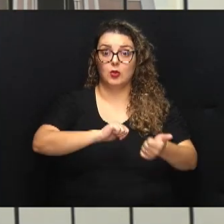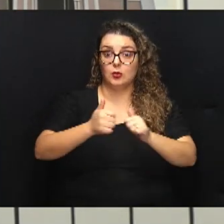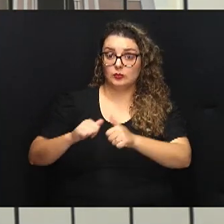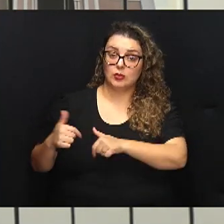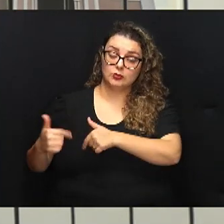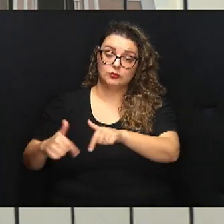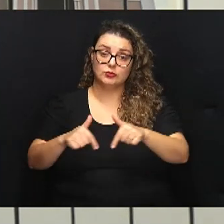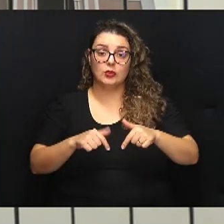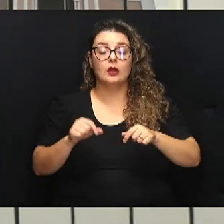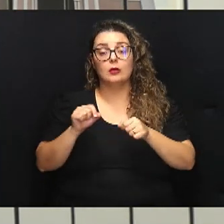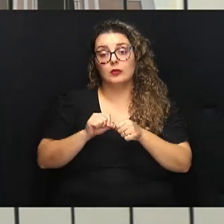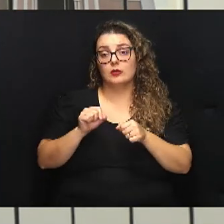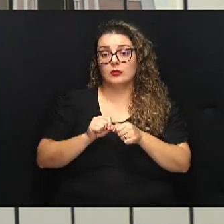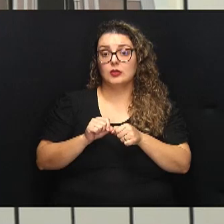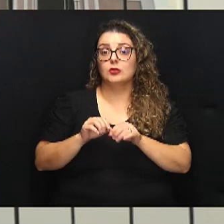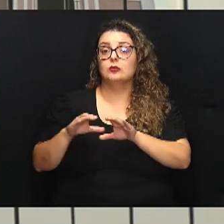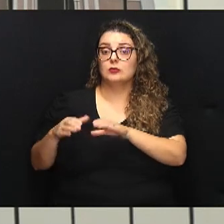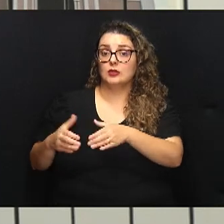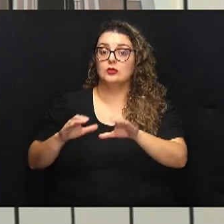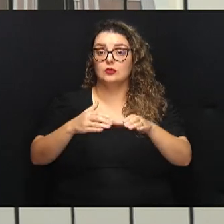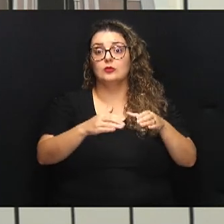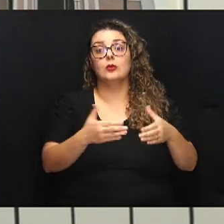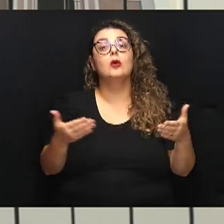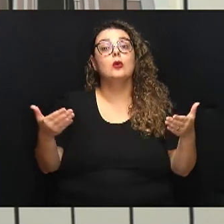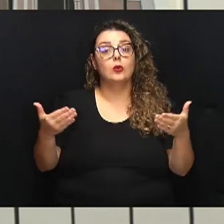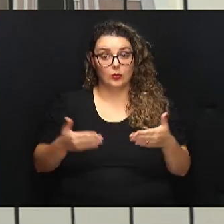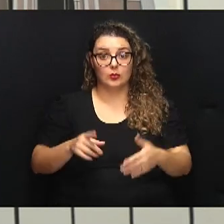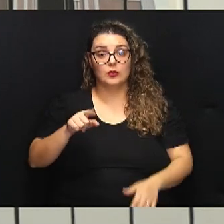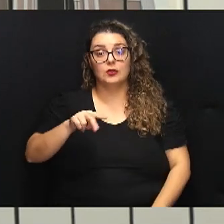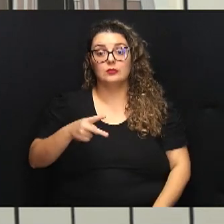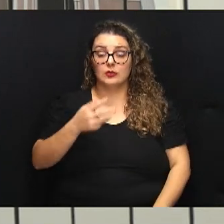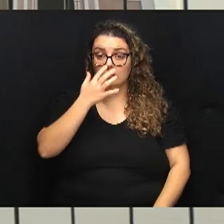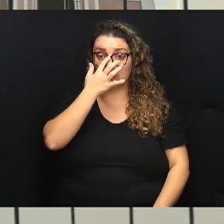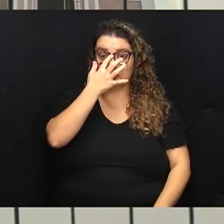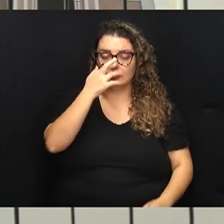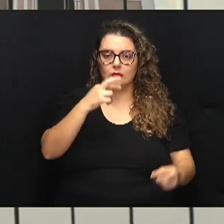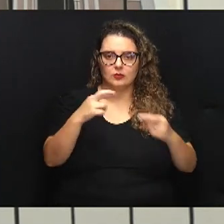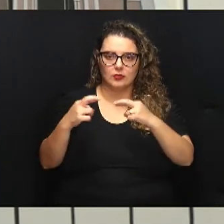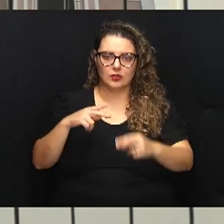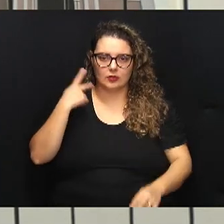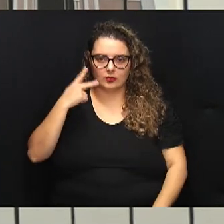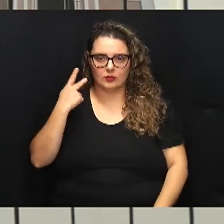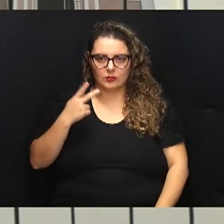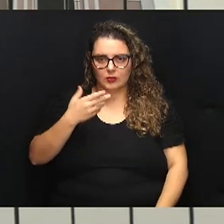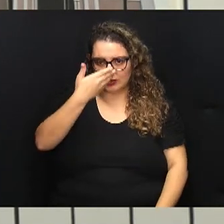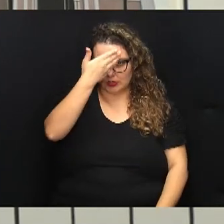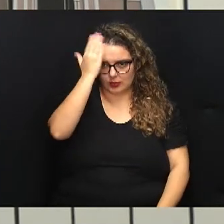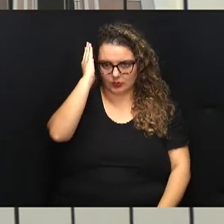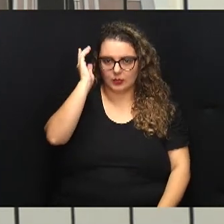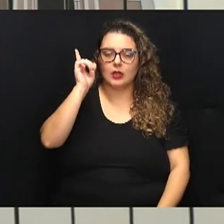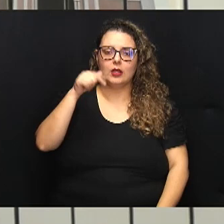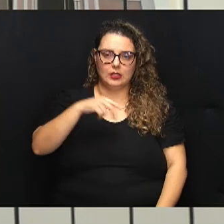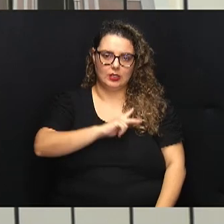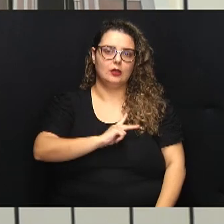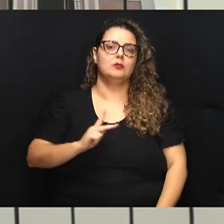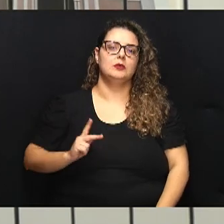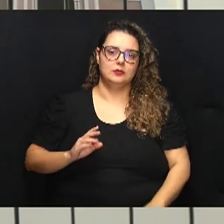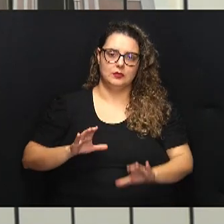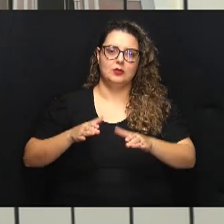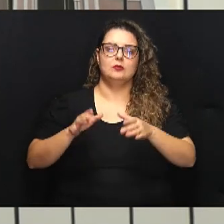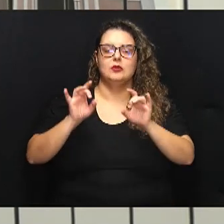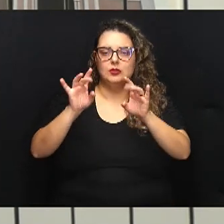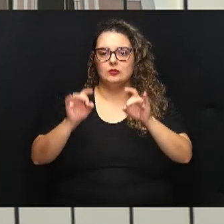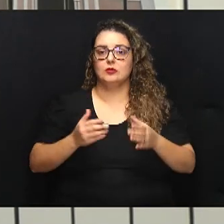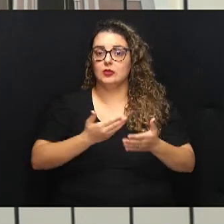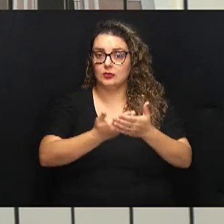trabalho que é realizado pelas comissões. Hoje é a vez da análise do vereador Luiz Iabico, que é o presidente da Comissão Especial